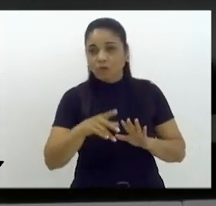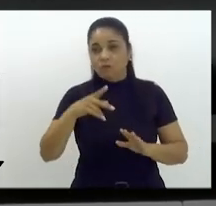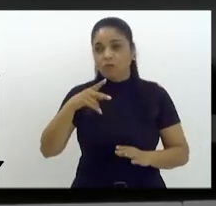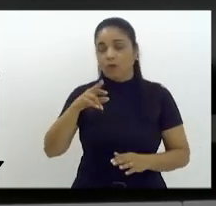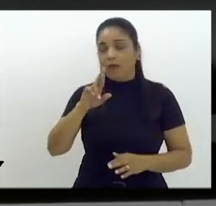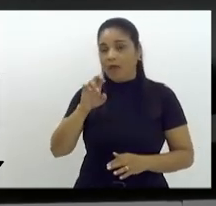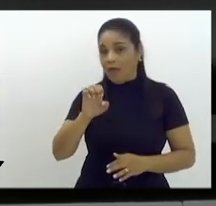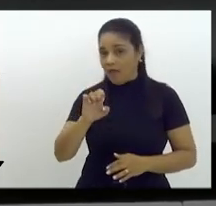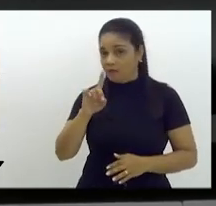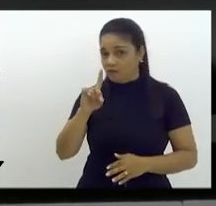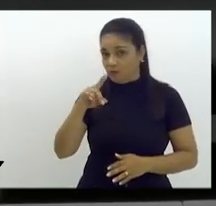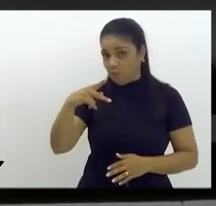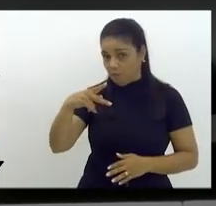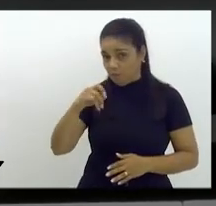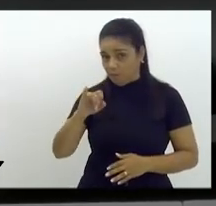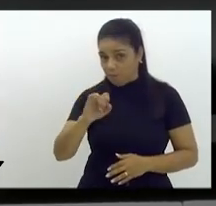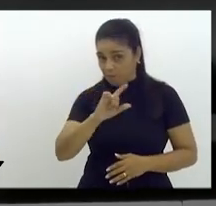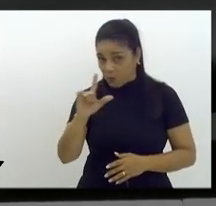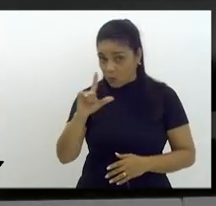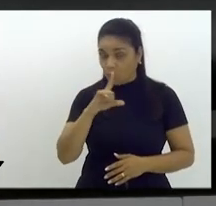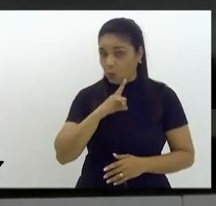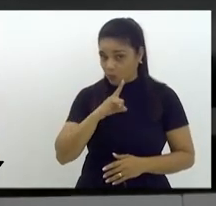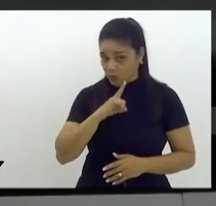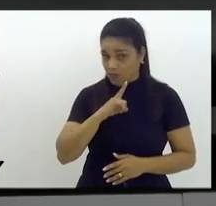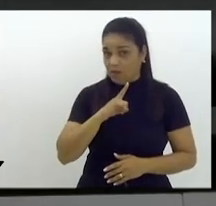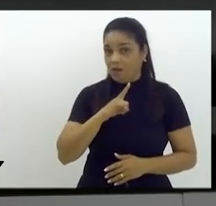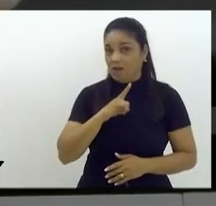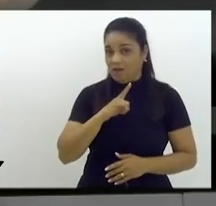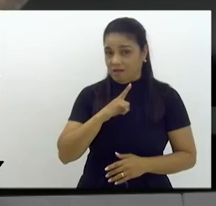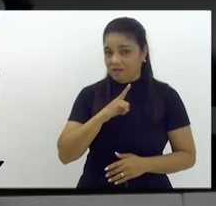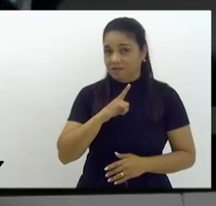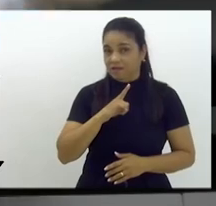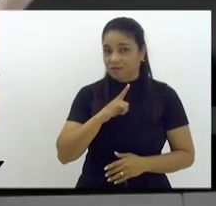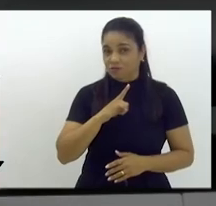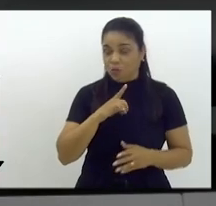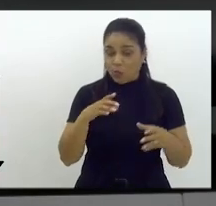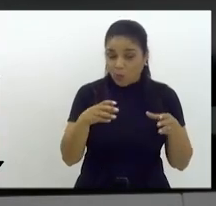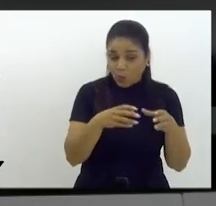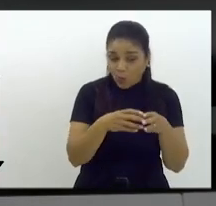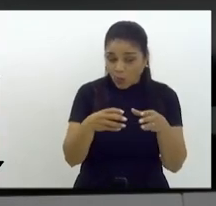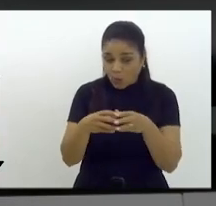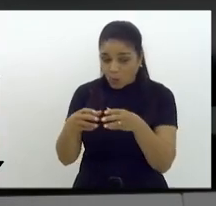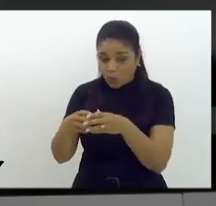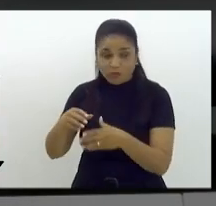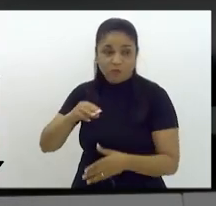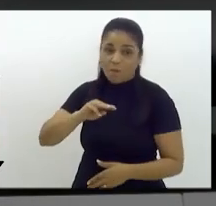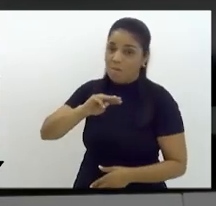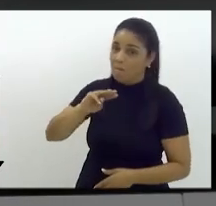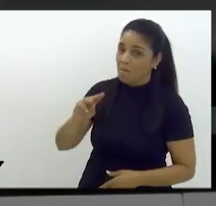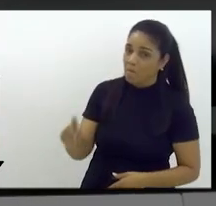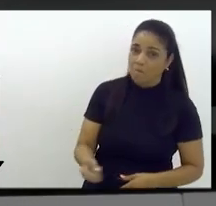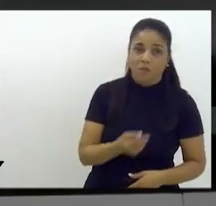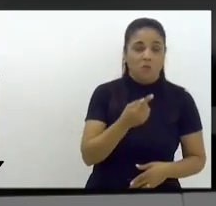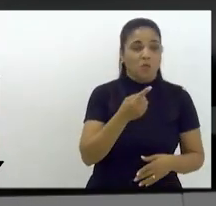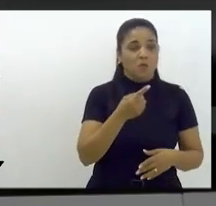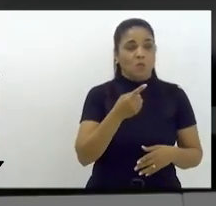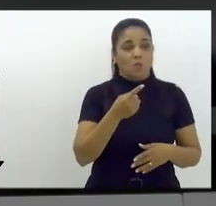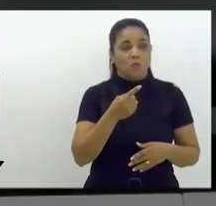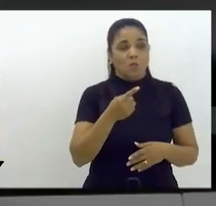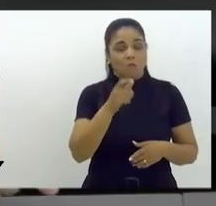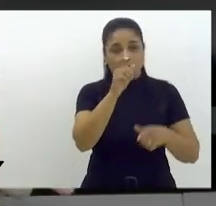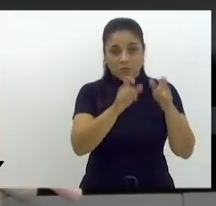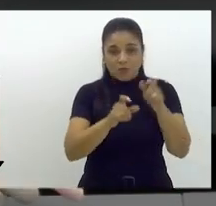nós teremos no mínimo um grupo de milhares de pessoas como suspeitos de um crime isso às vezes